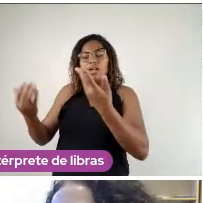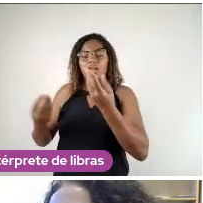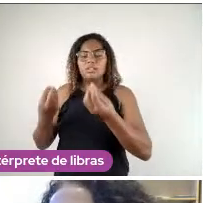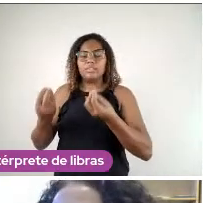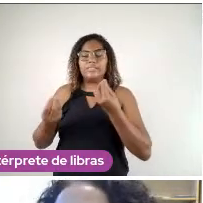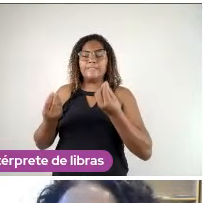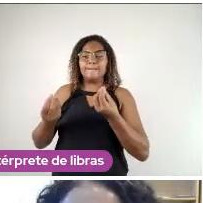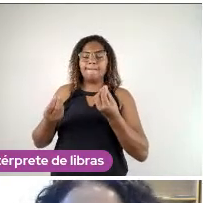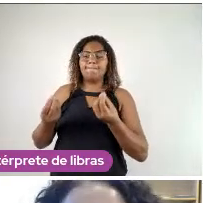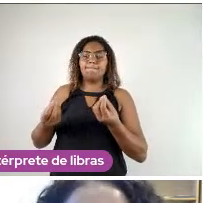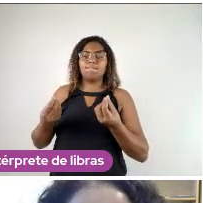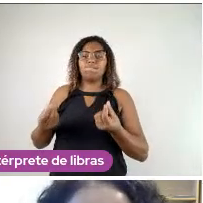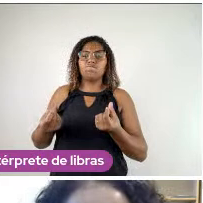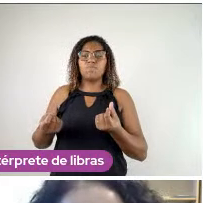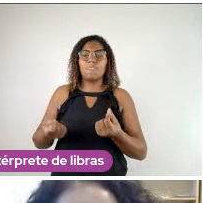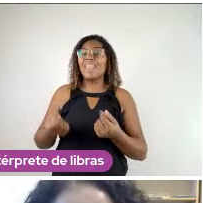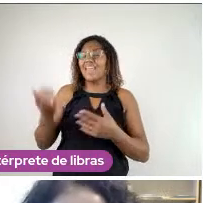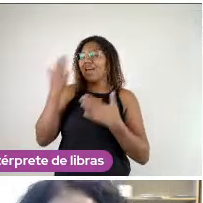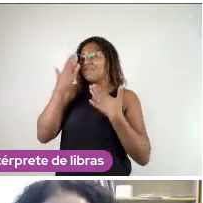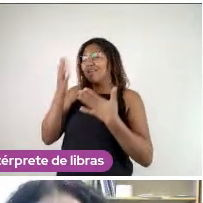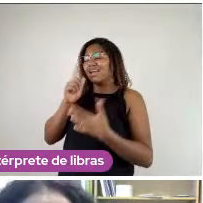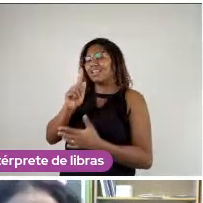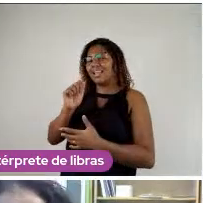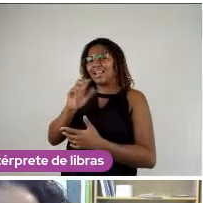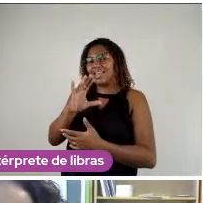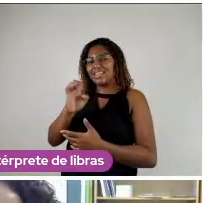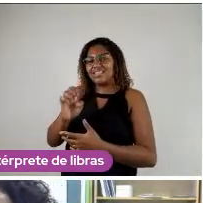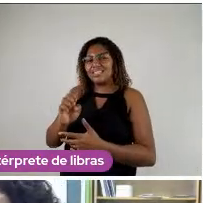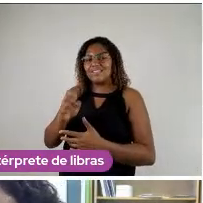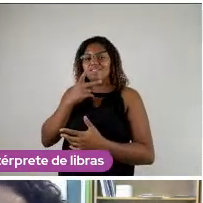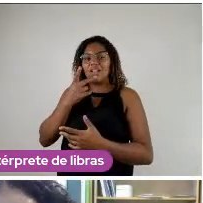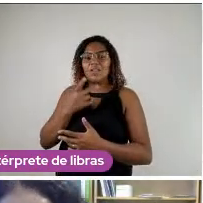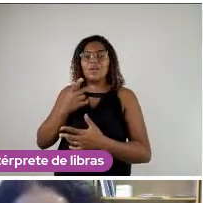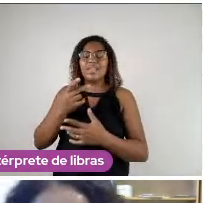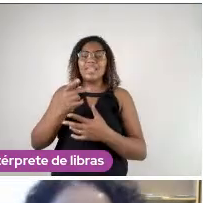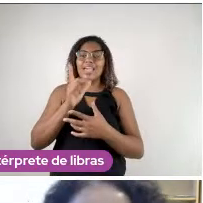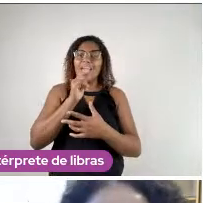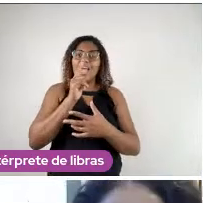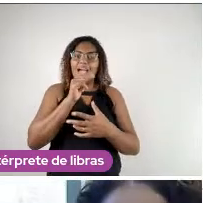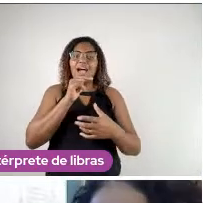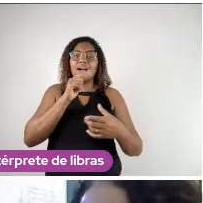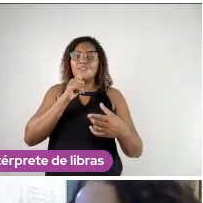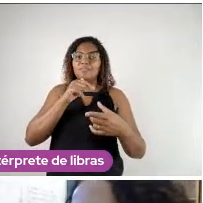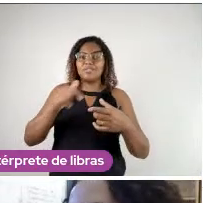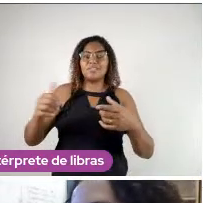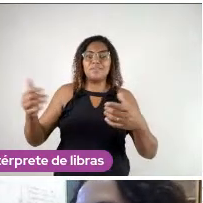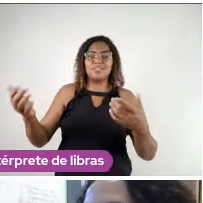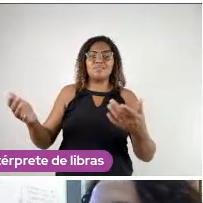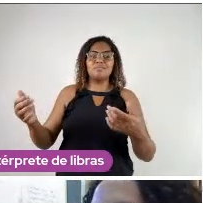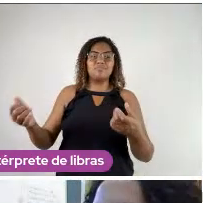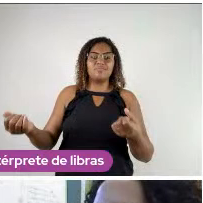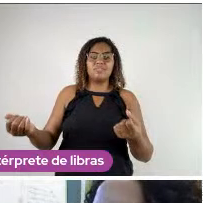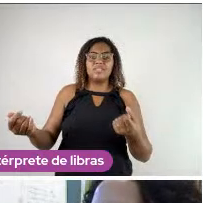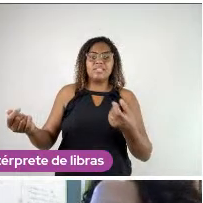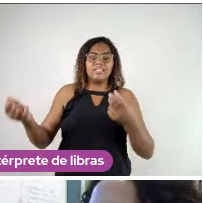das... Obrigada, a Gleice acabou de me dizer que é abastecimento de água, a palavra que eu estava buscando.